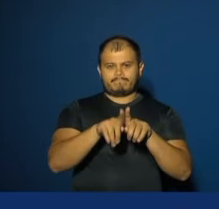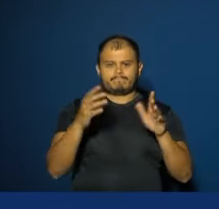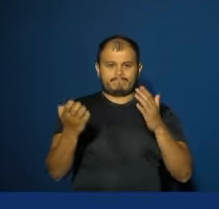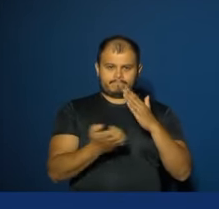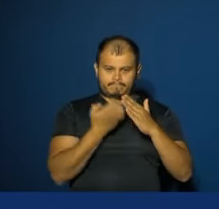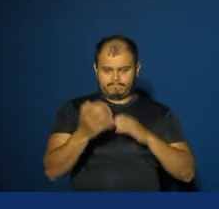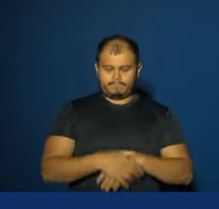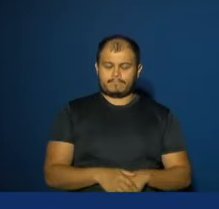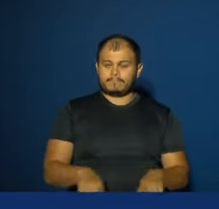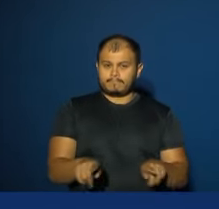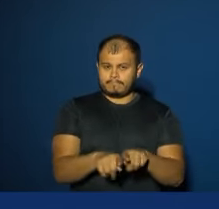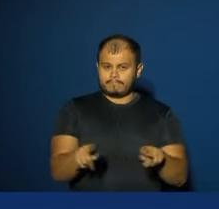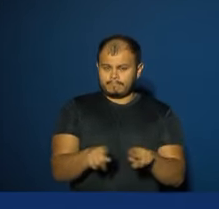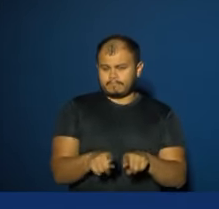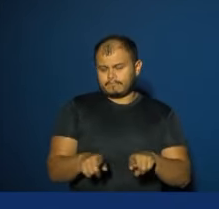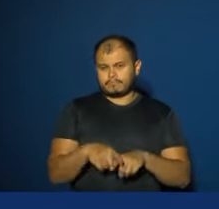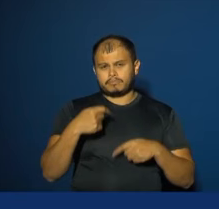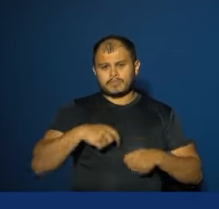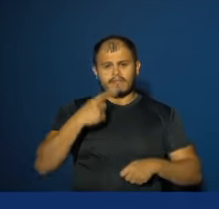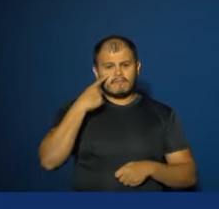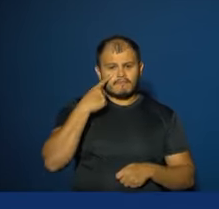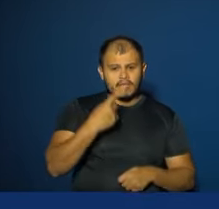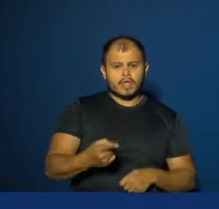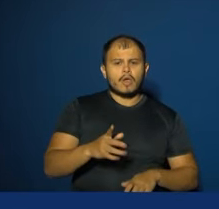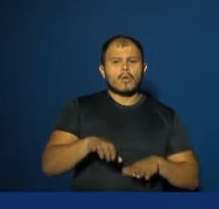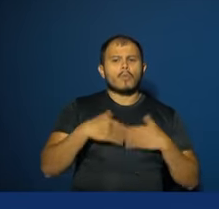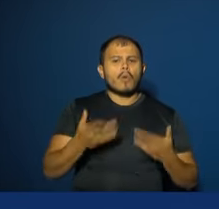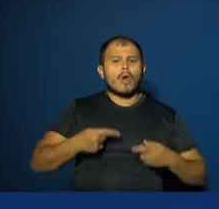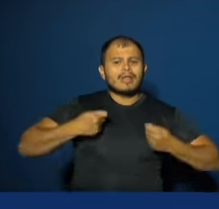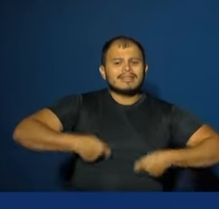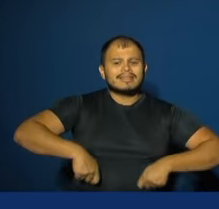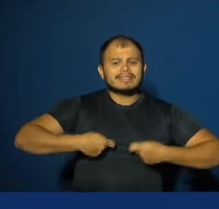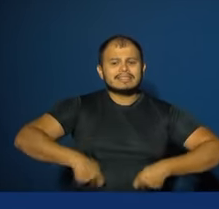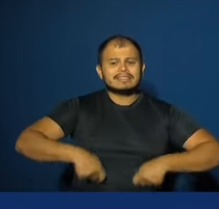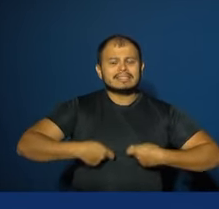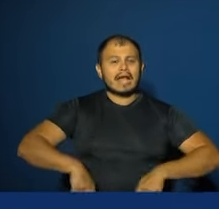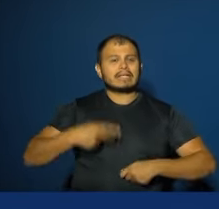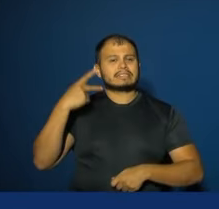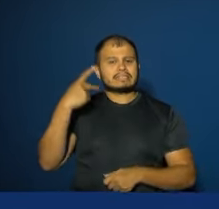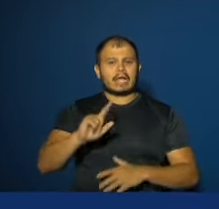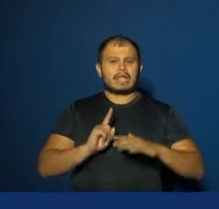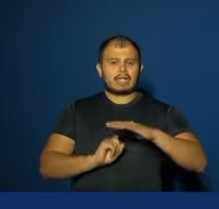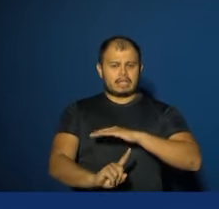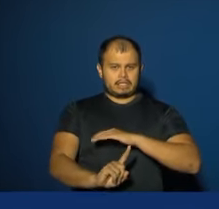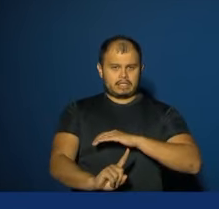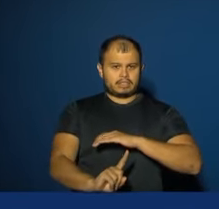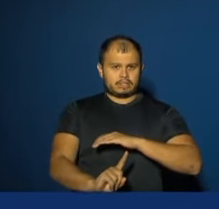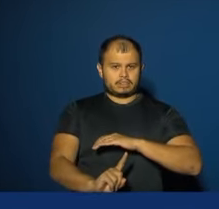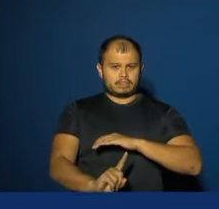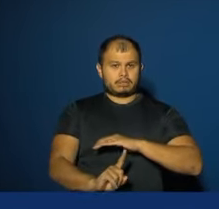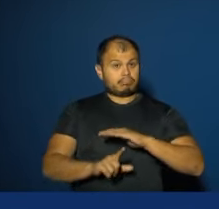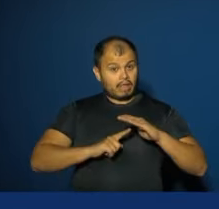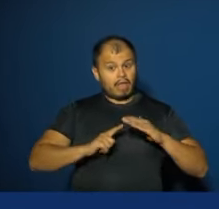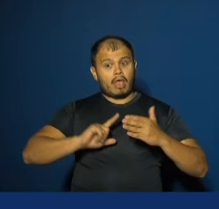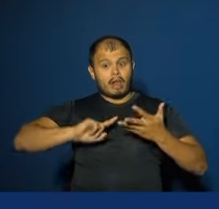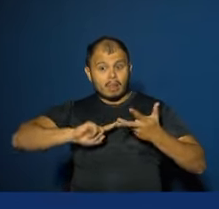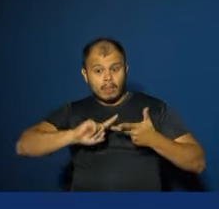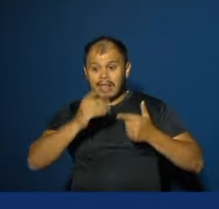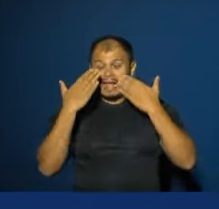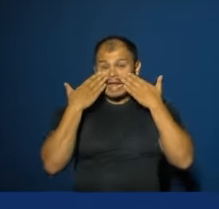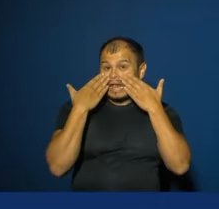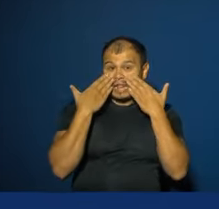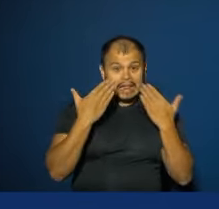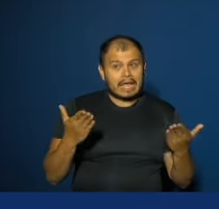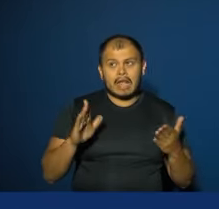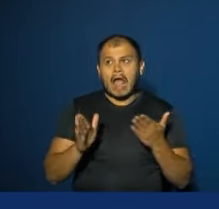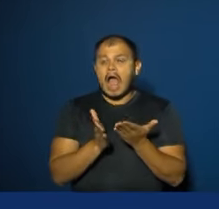para entender, primeiro, qual é o job to be done do cliente. O que o cliente precisa? Tem necessidades implícitas e